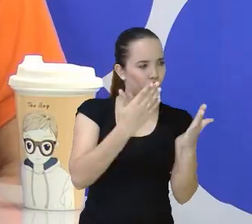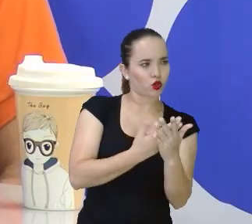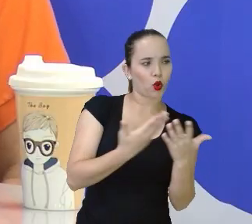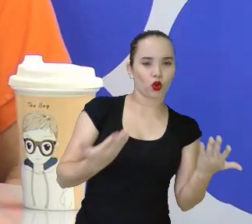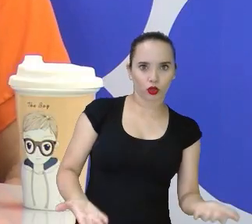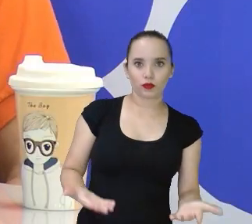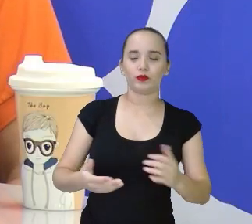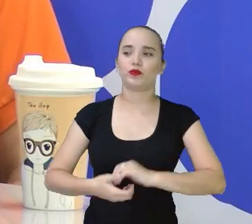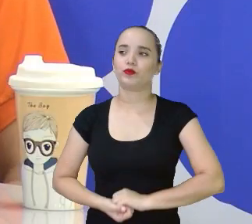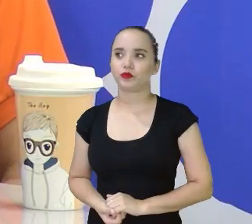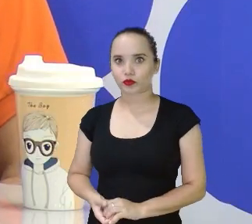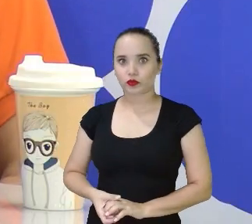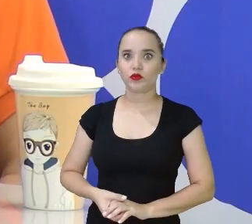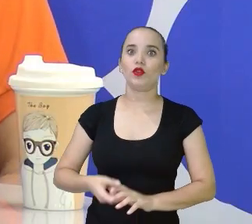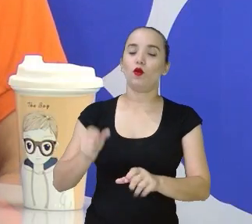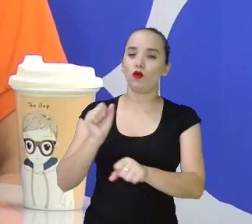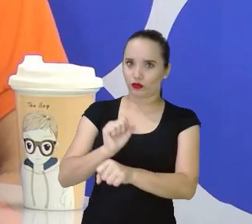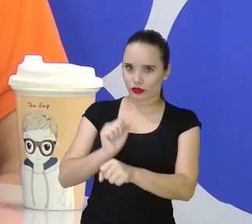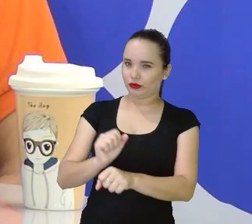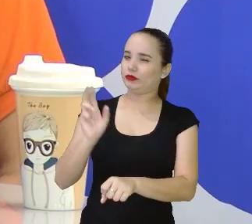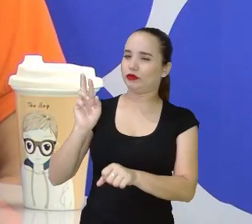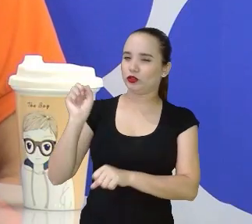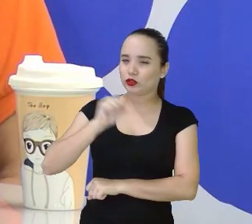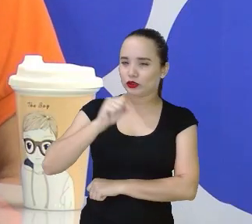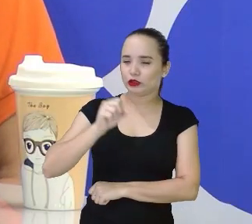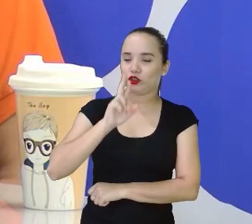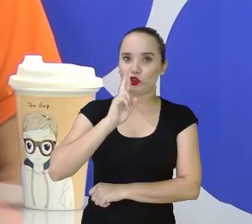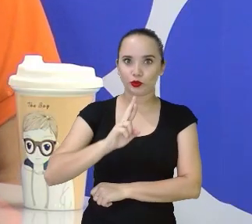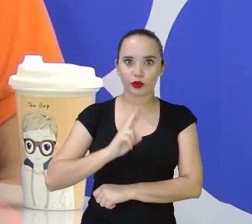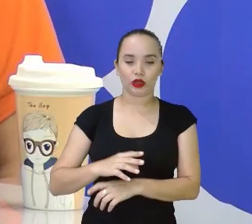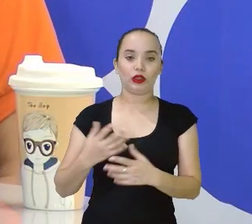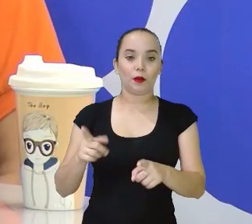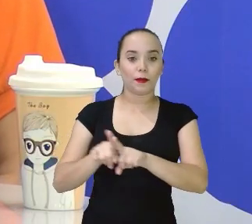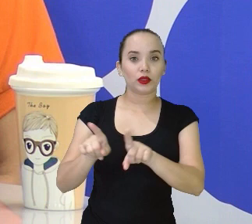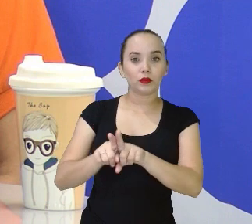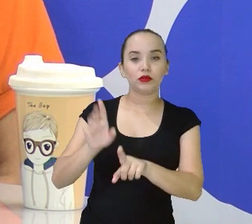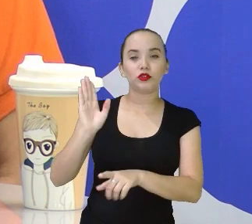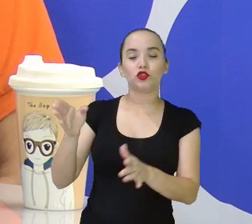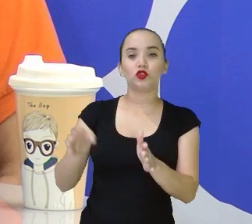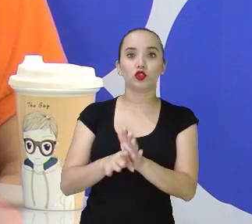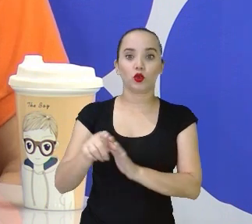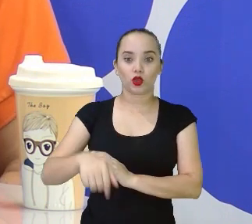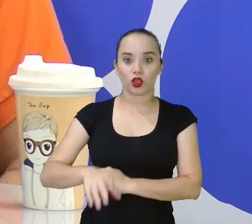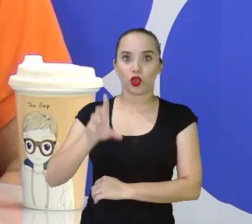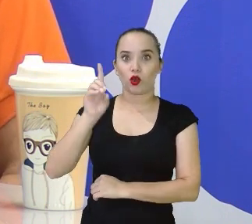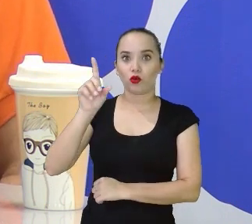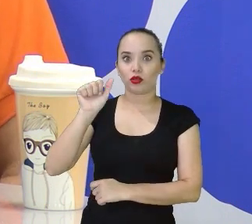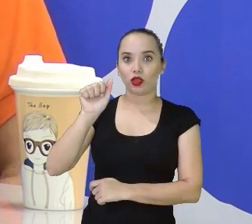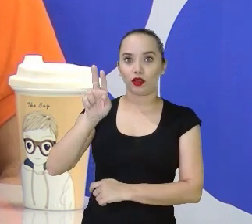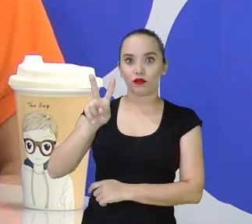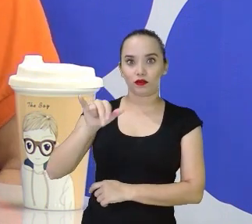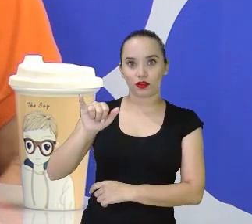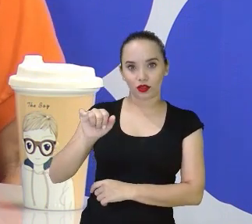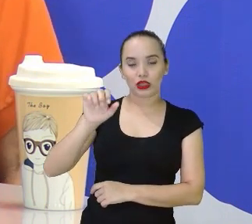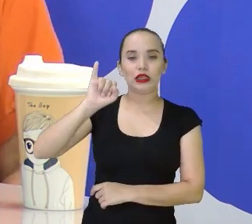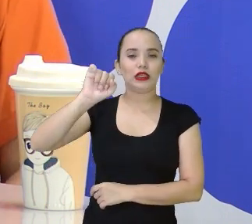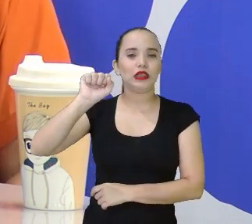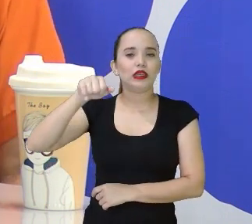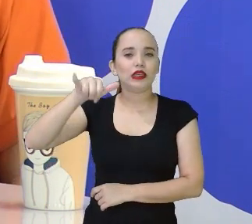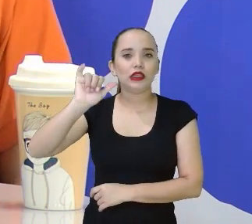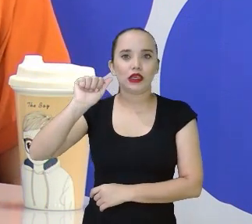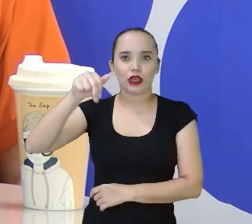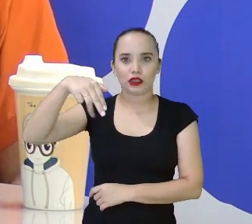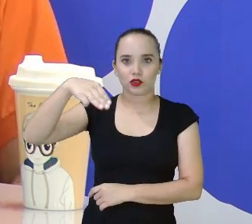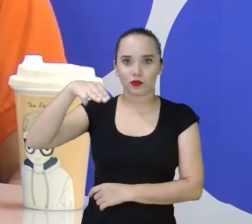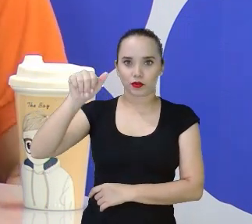Pois é, vamos aguardar, né? Mas também já chegou por aqui dando bom dia, viu? O Davi, a Yasmin, a Giovana eu já